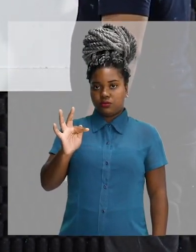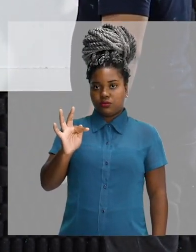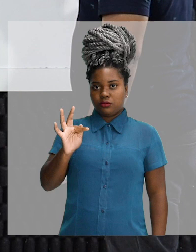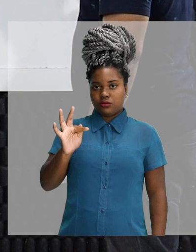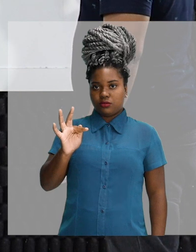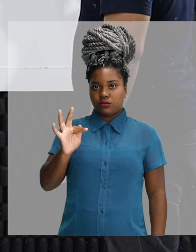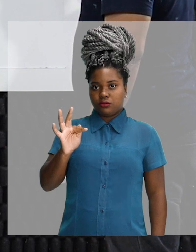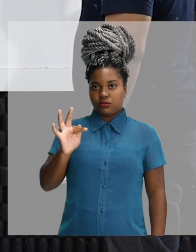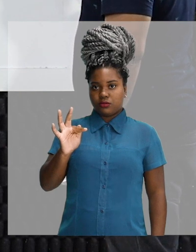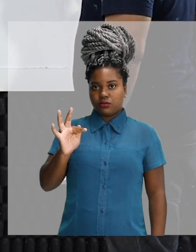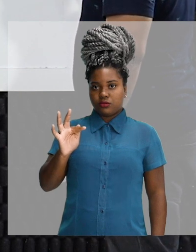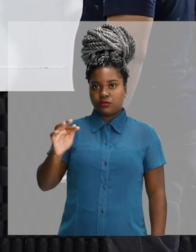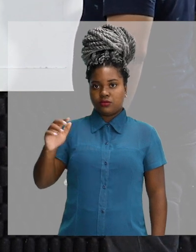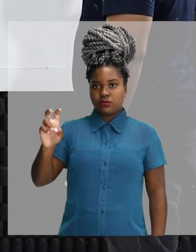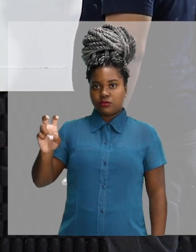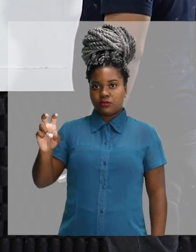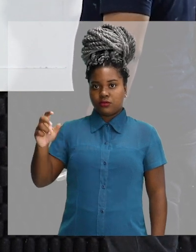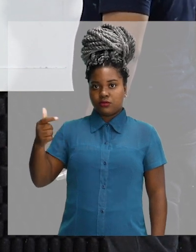será igual a